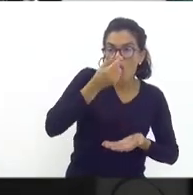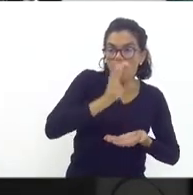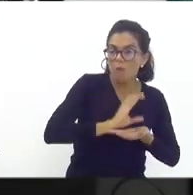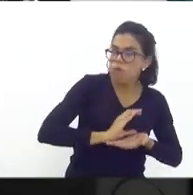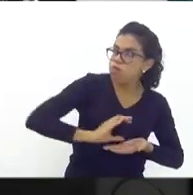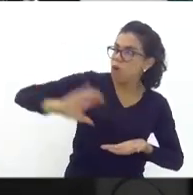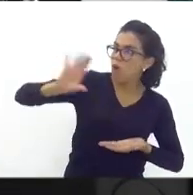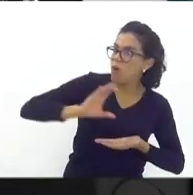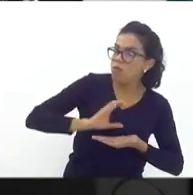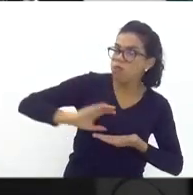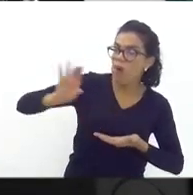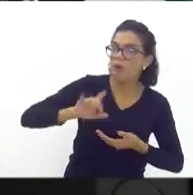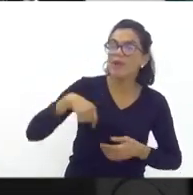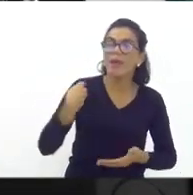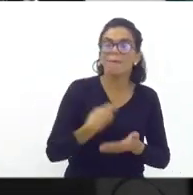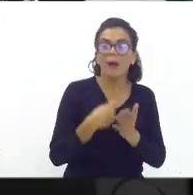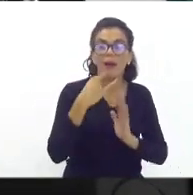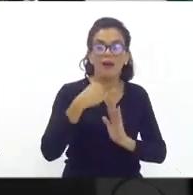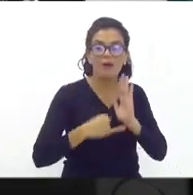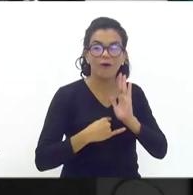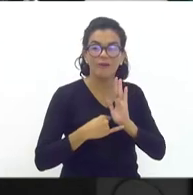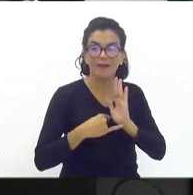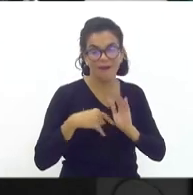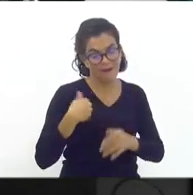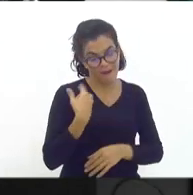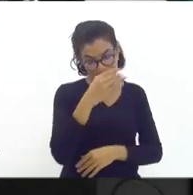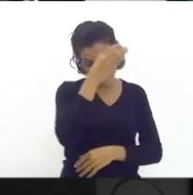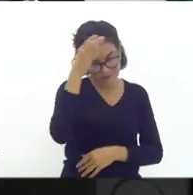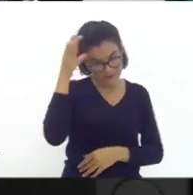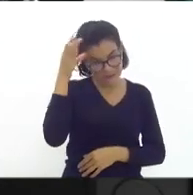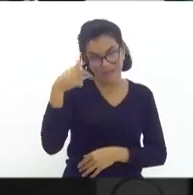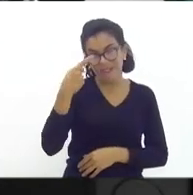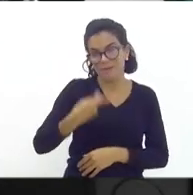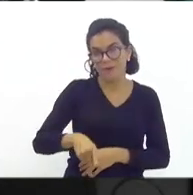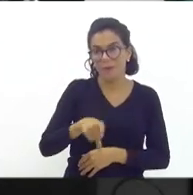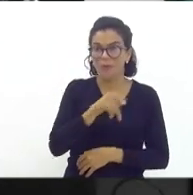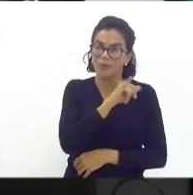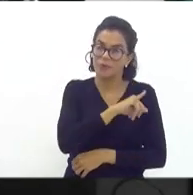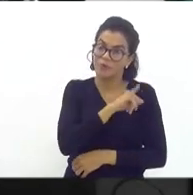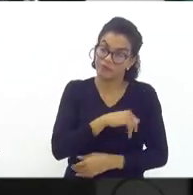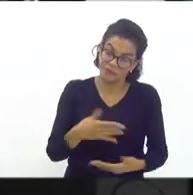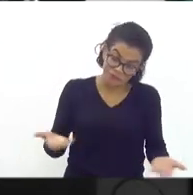e quem paga a conta aqui você vai dar um Fluminense